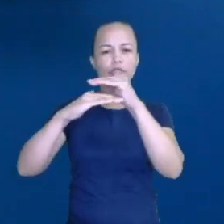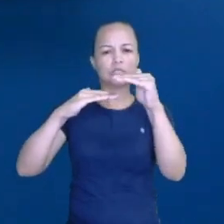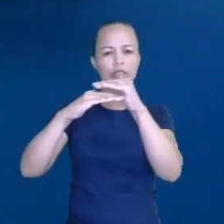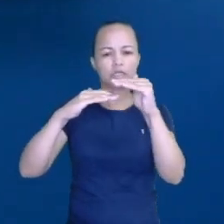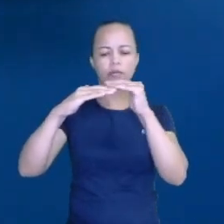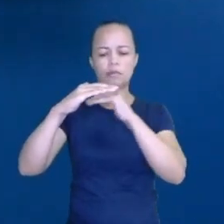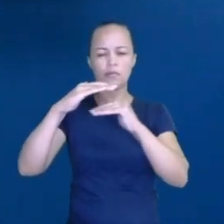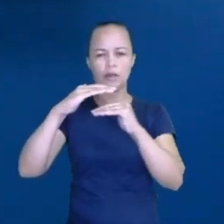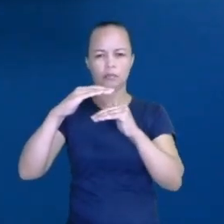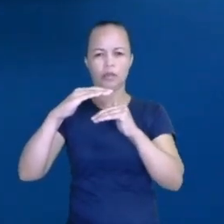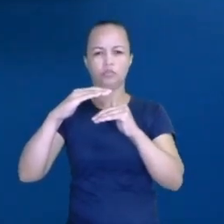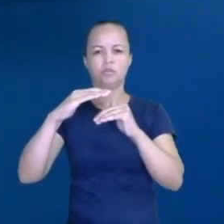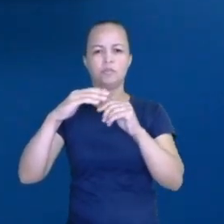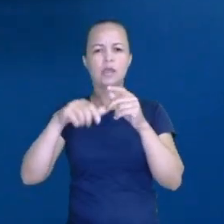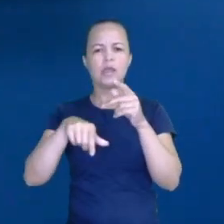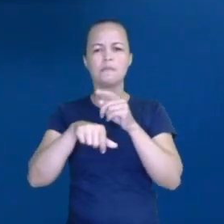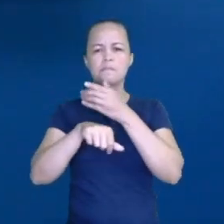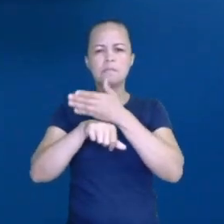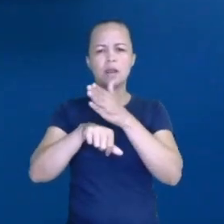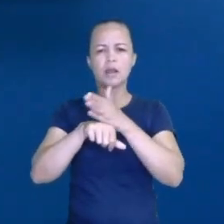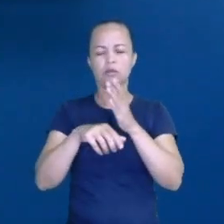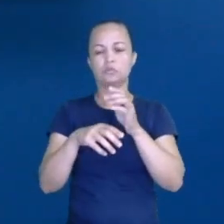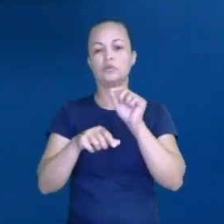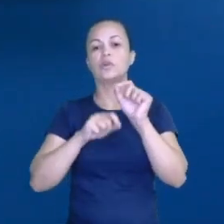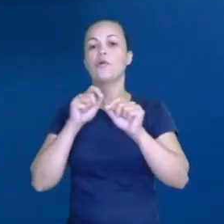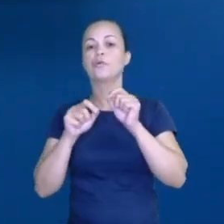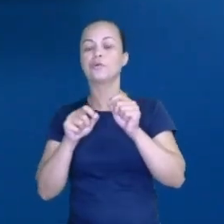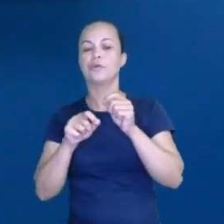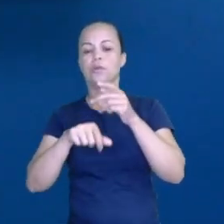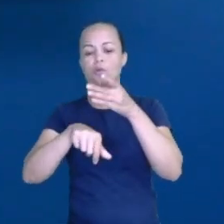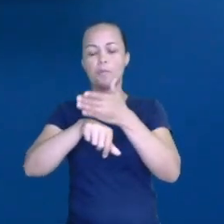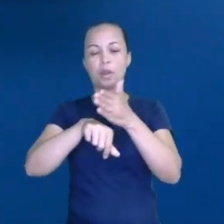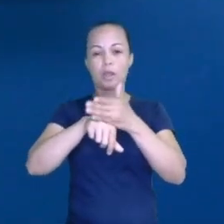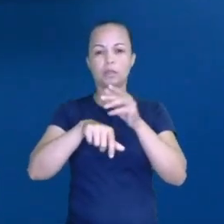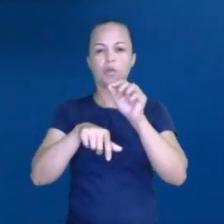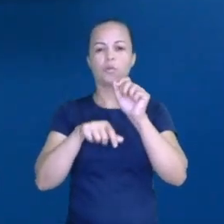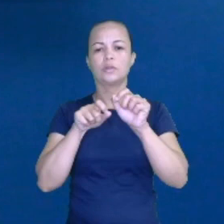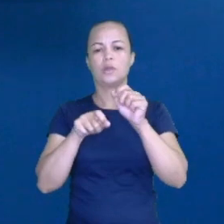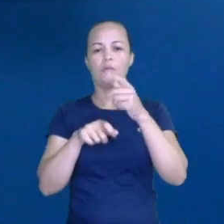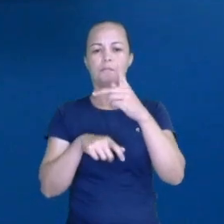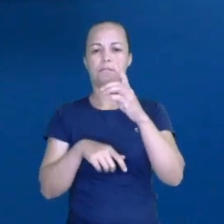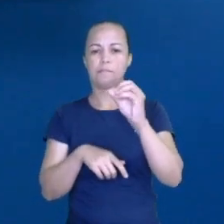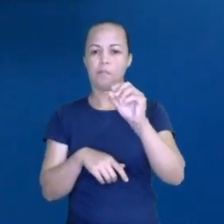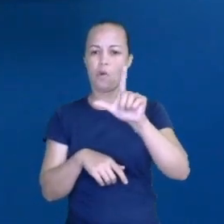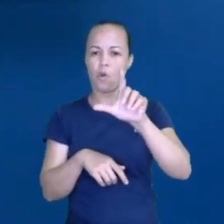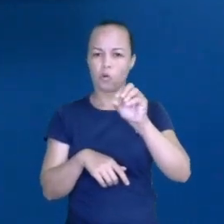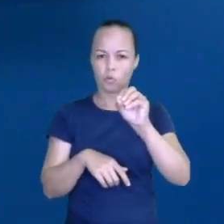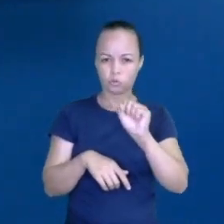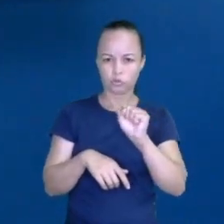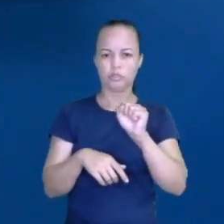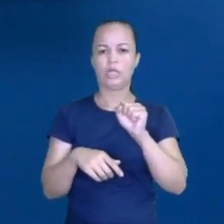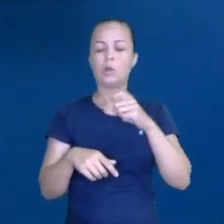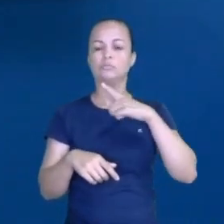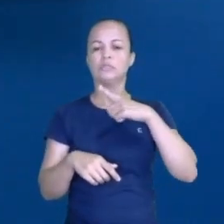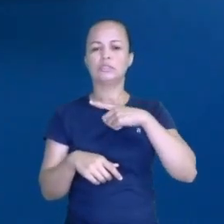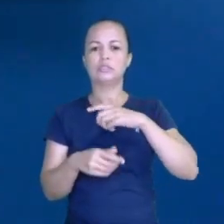bem esbranquiçada. Aquilo ali se chama polos, porque só tem gelo, muito, mas muito gelo mesmo lá. É